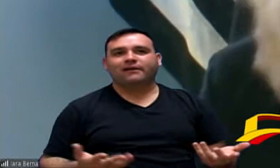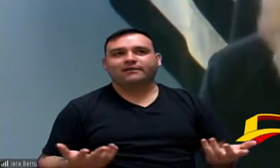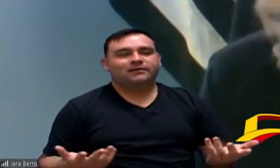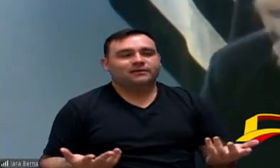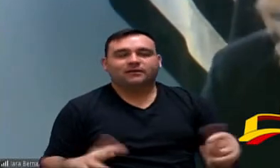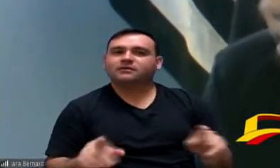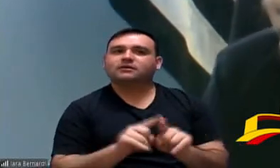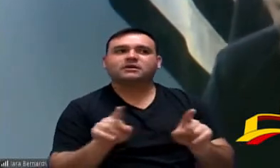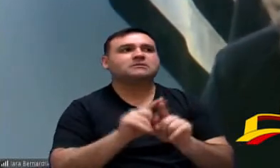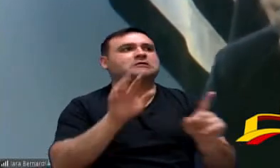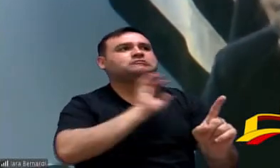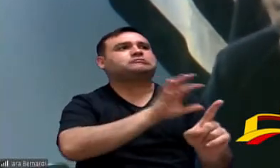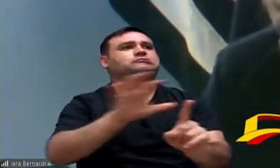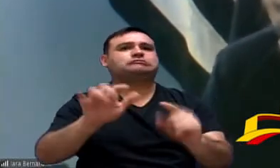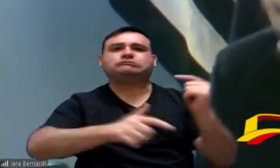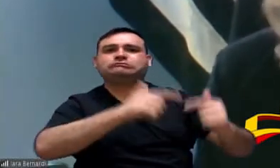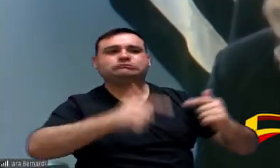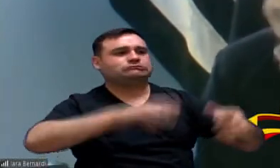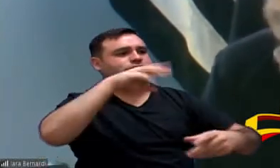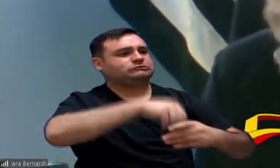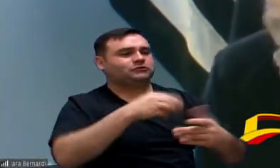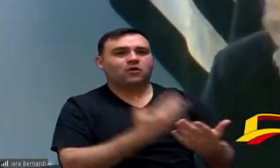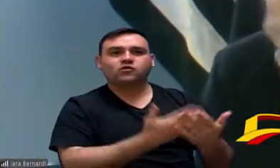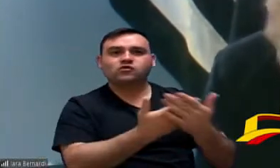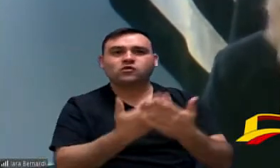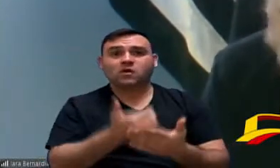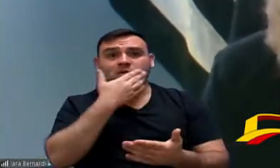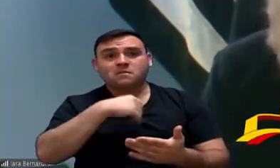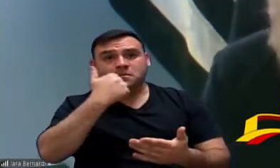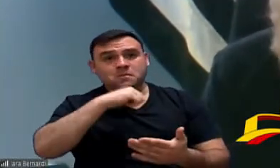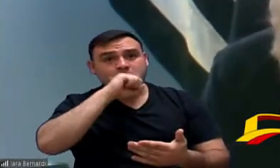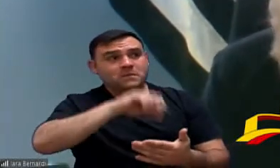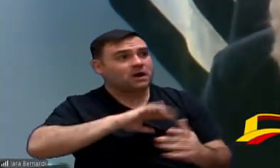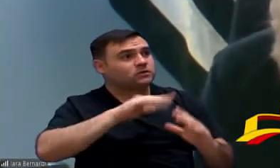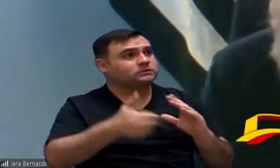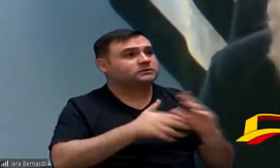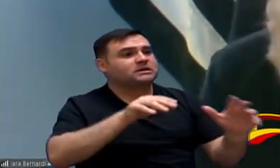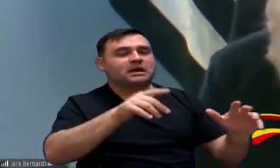e afetando todo o funcionamento da escola, os pais que vão buscar